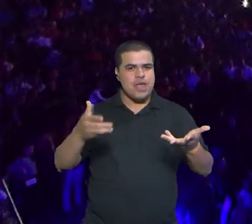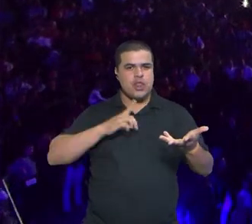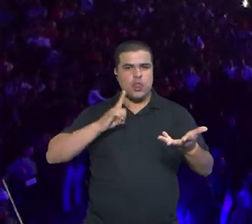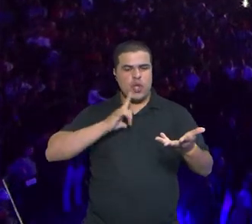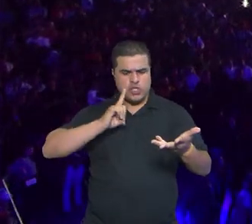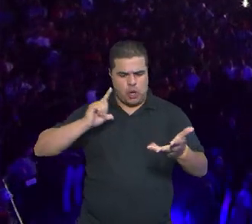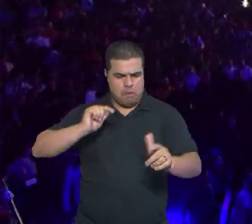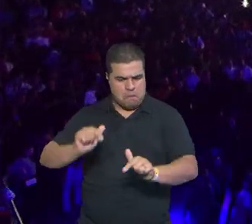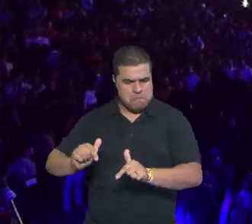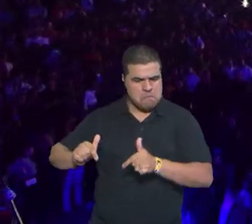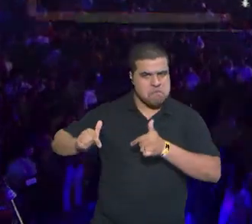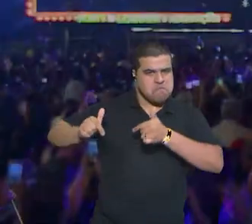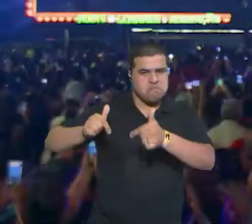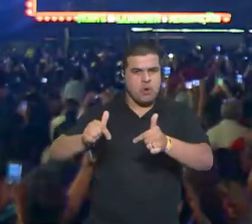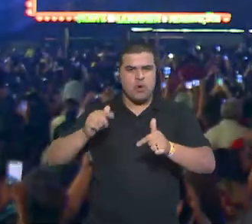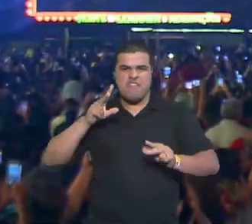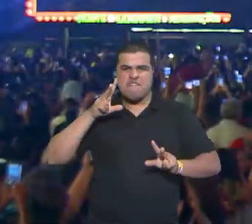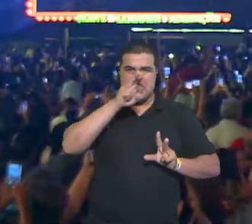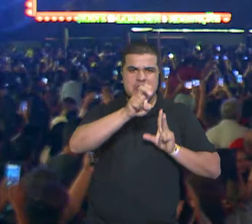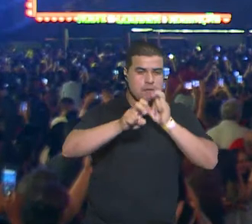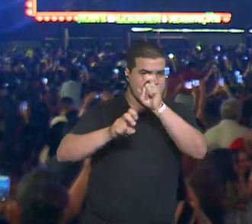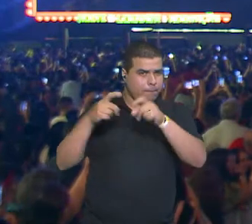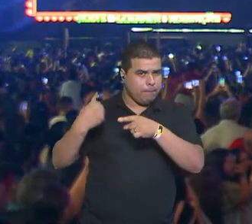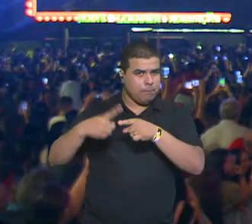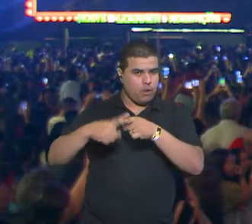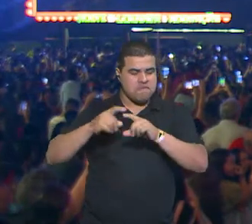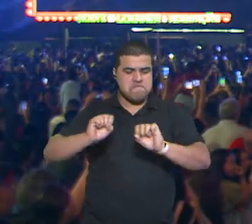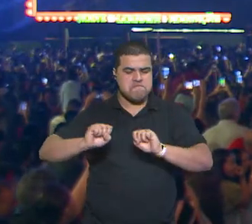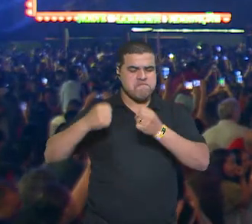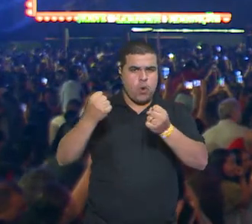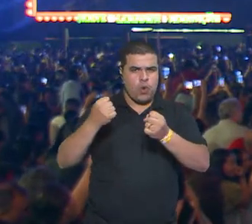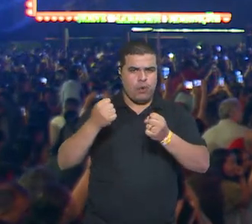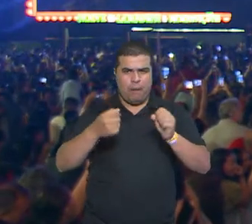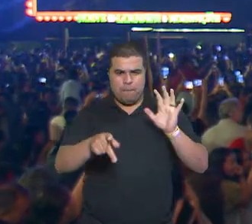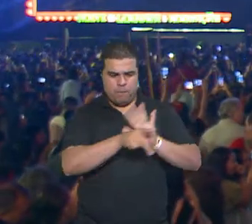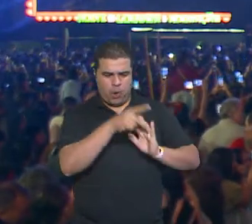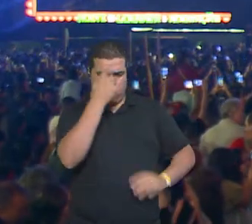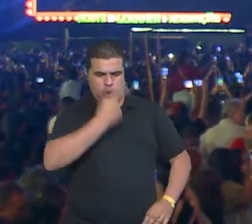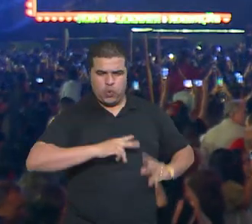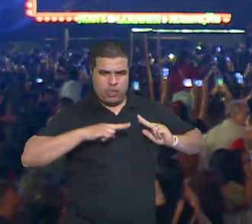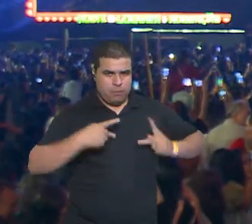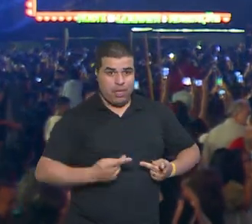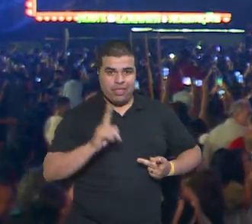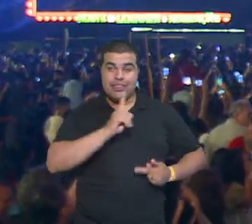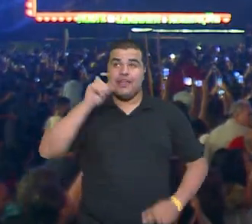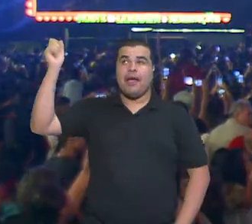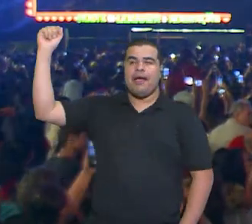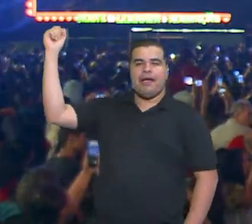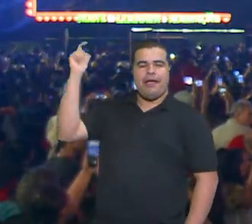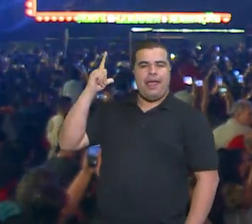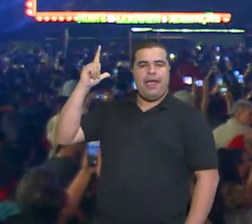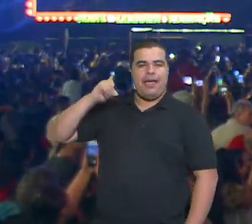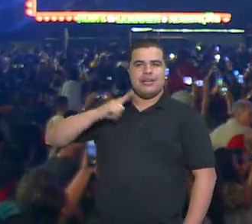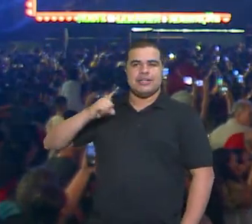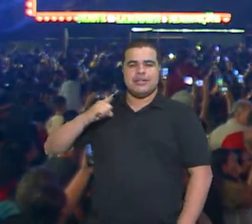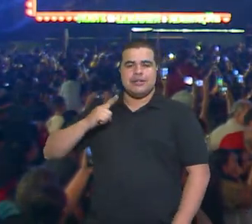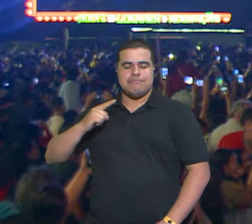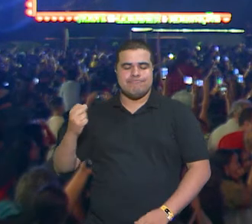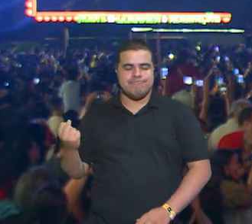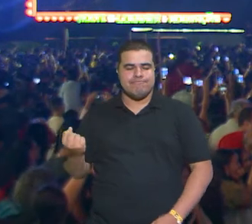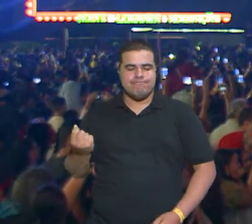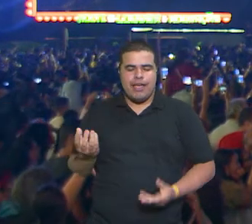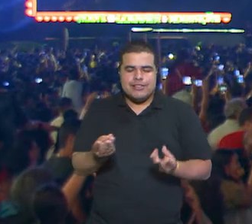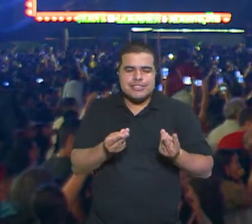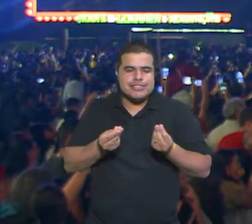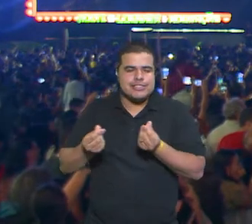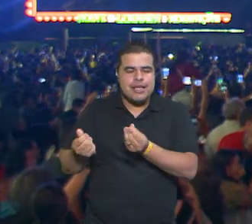trata de avançar caminhar vencer por causa da força humana é a graça e a Graça nos revela a primeira essência